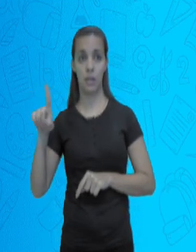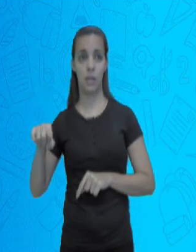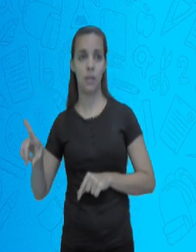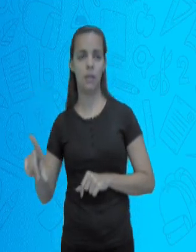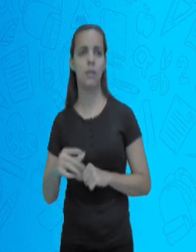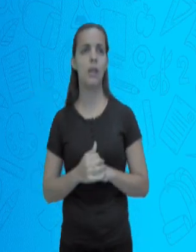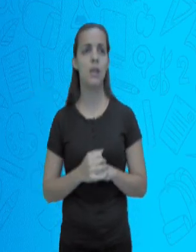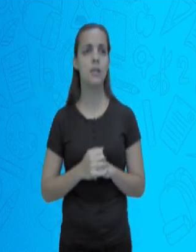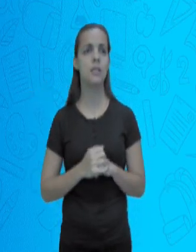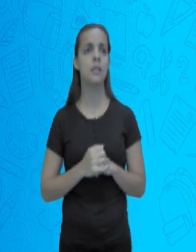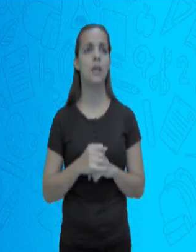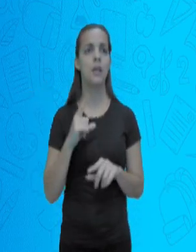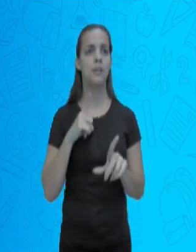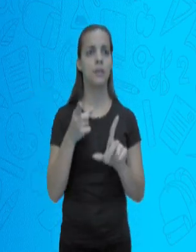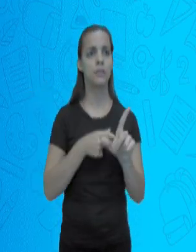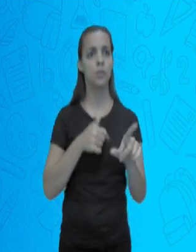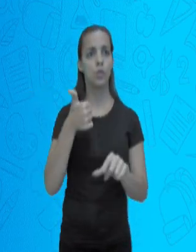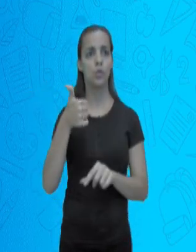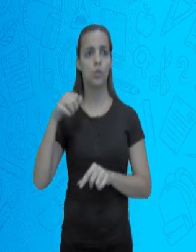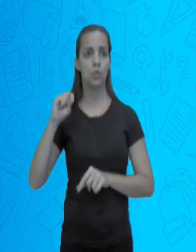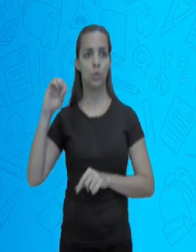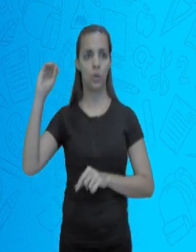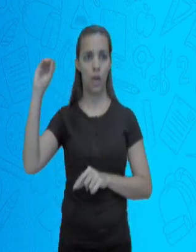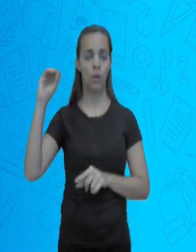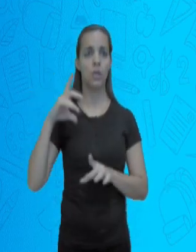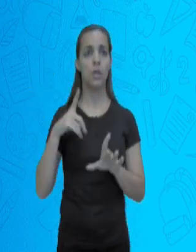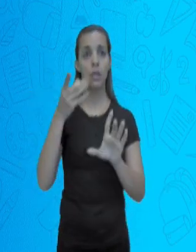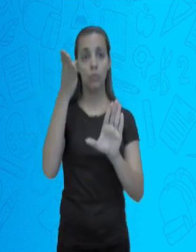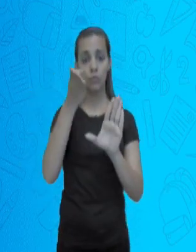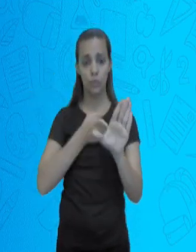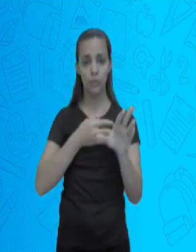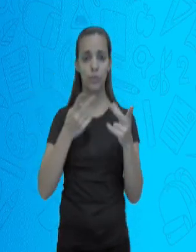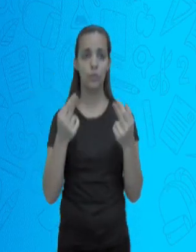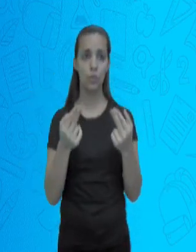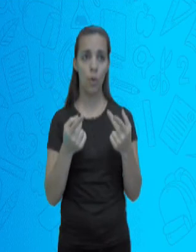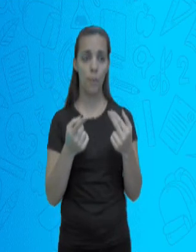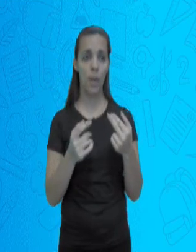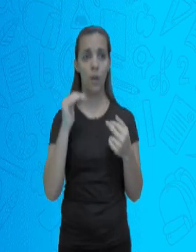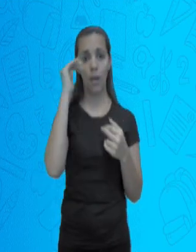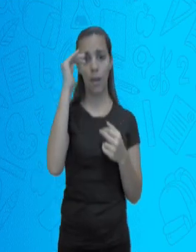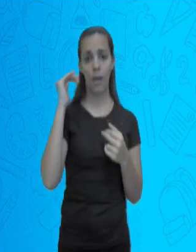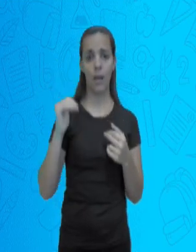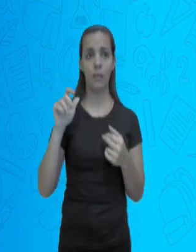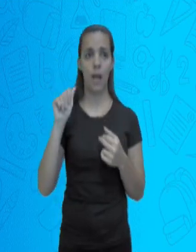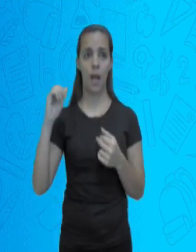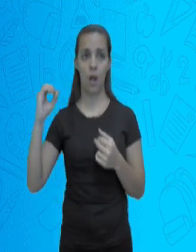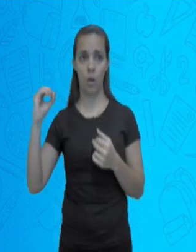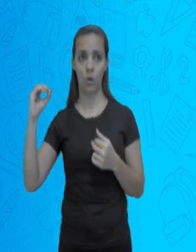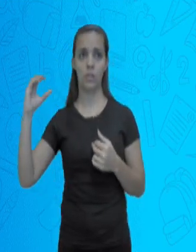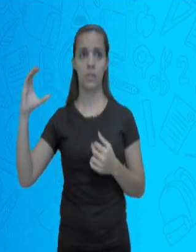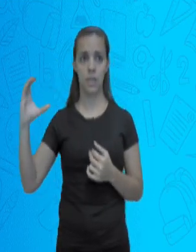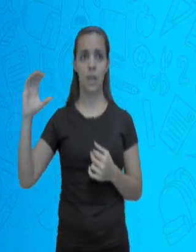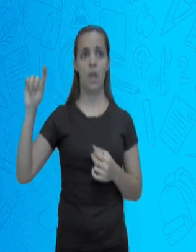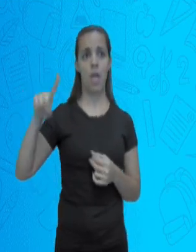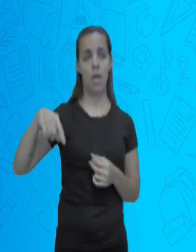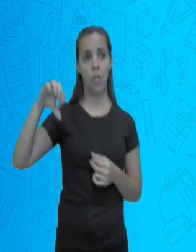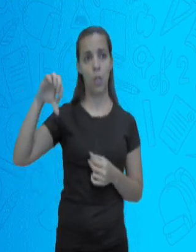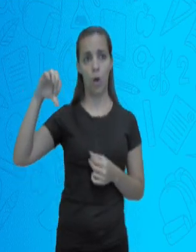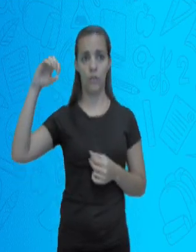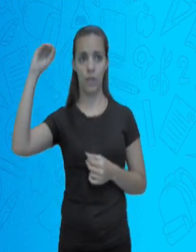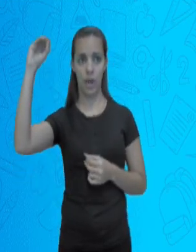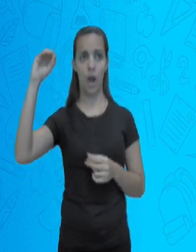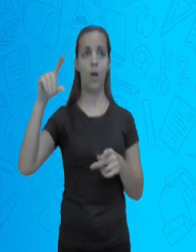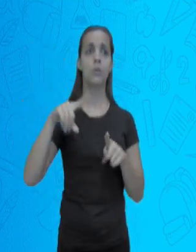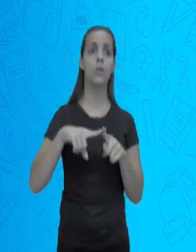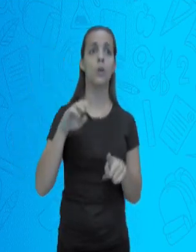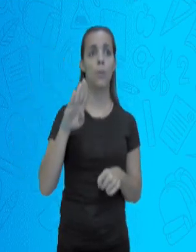do ângulo AOC e BOC? A medida vai ser 9 graus, porque a bissetriz, ela divide o